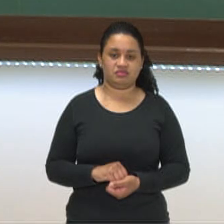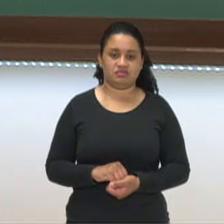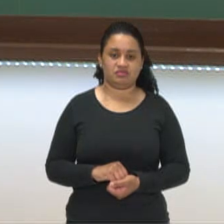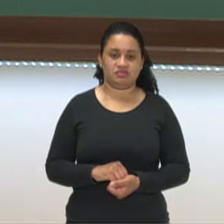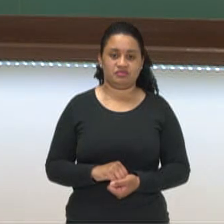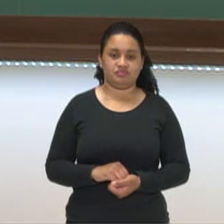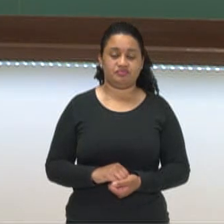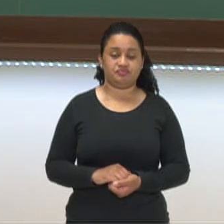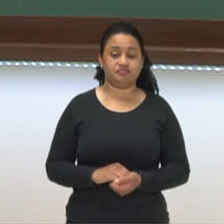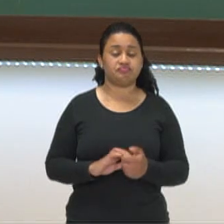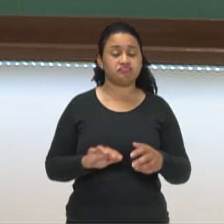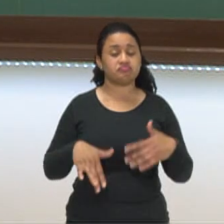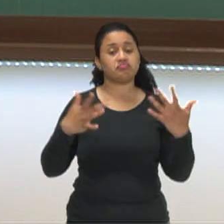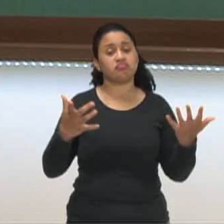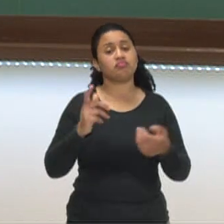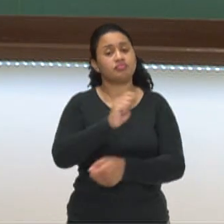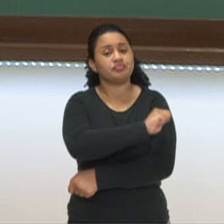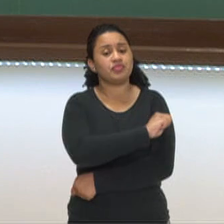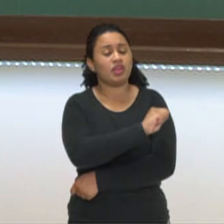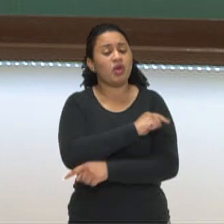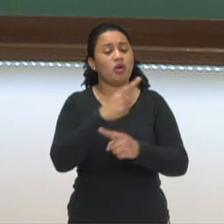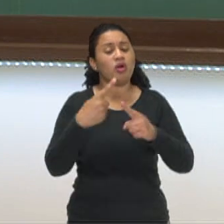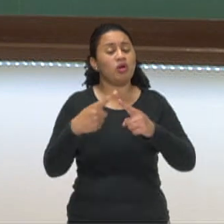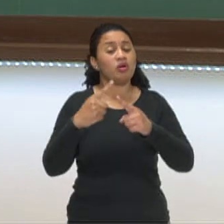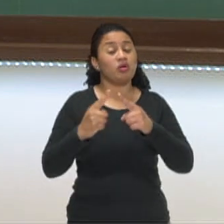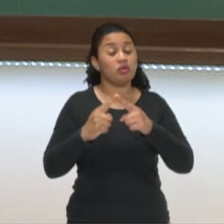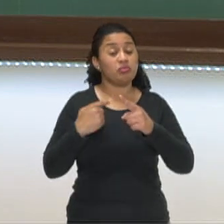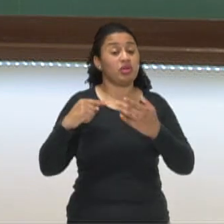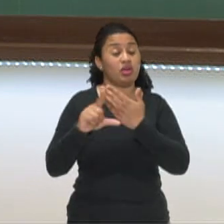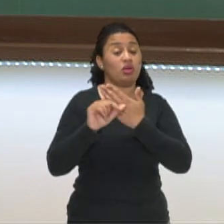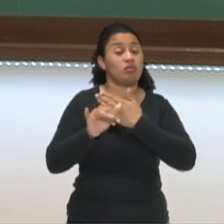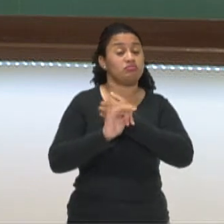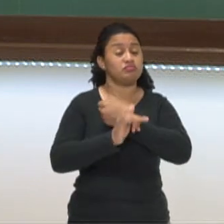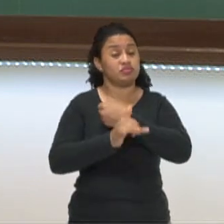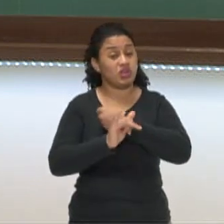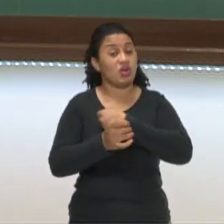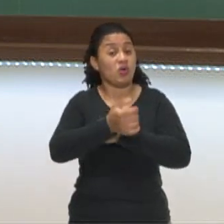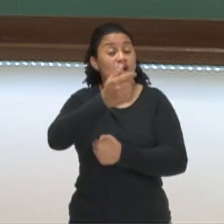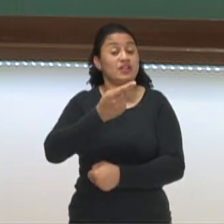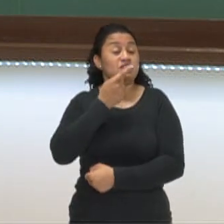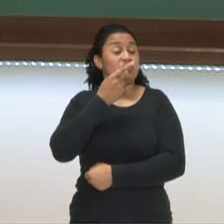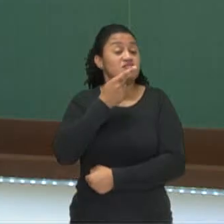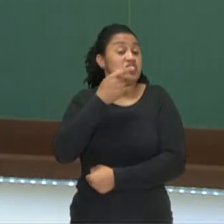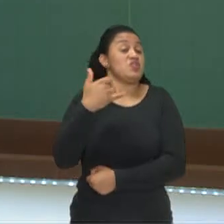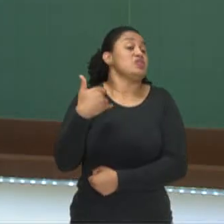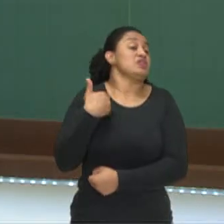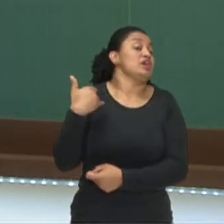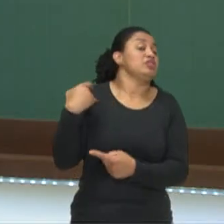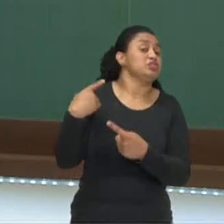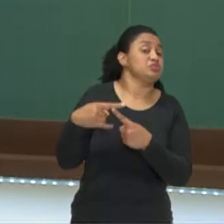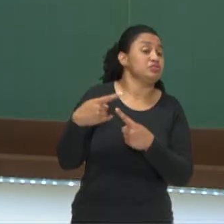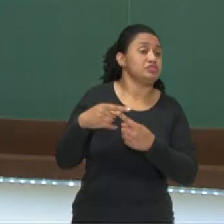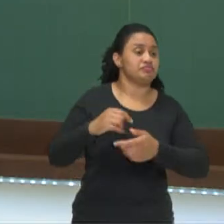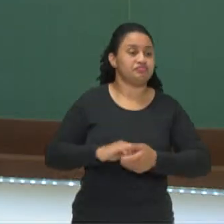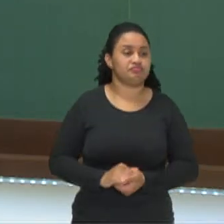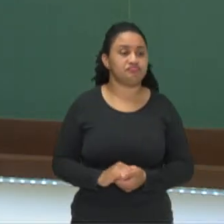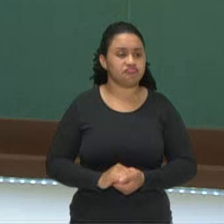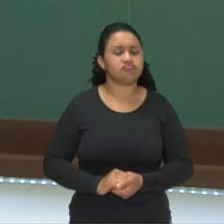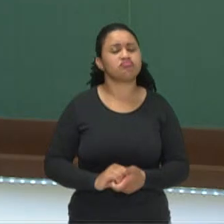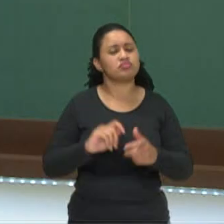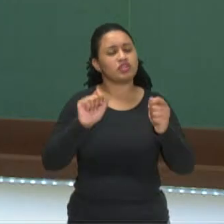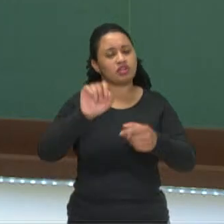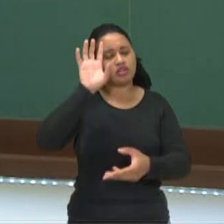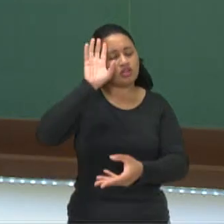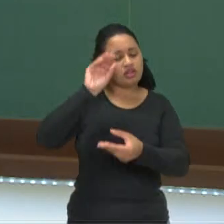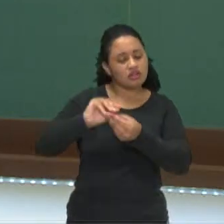Então, estudantes, por que será que o cronista quase revelou a sua verdadeira idade? Então, é possível compreender